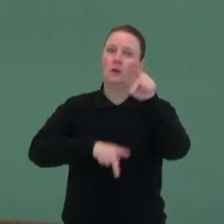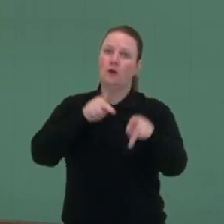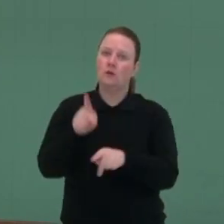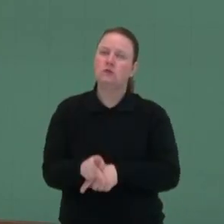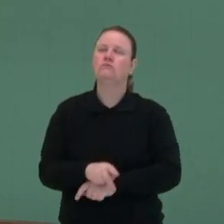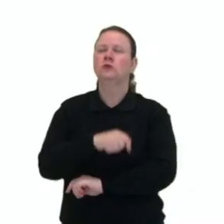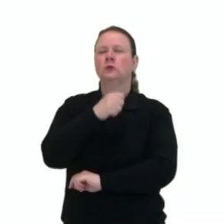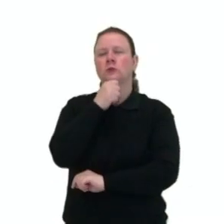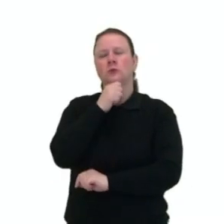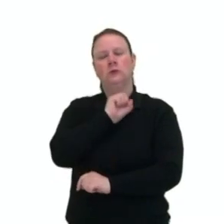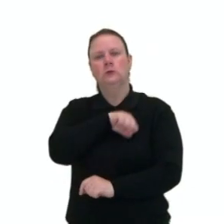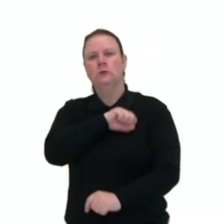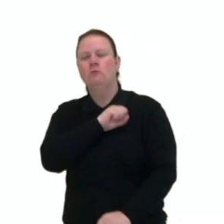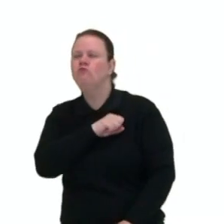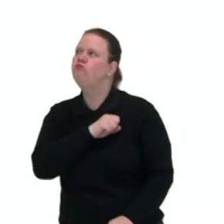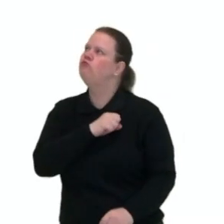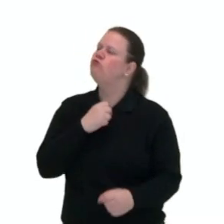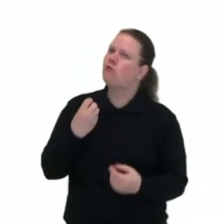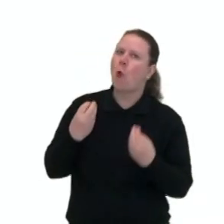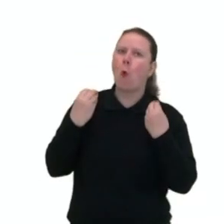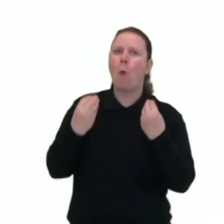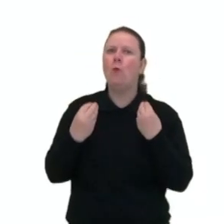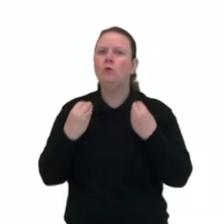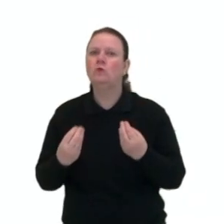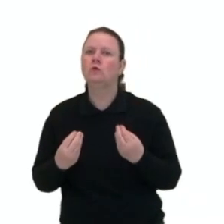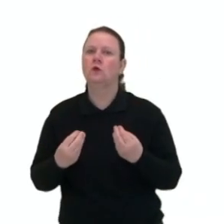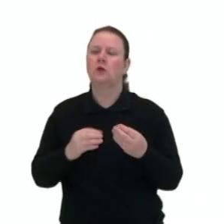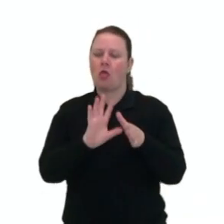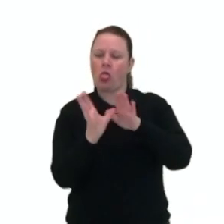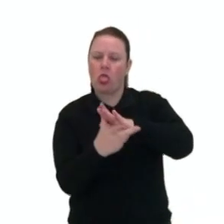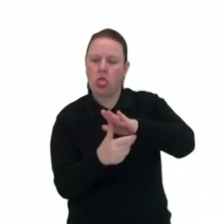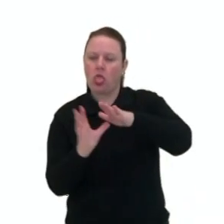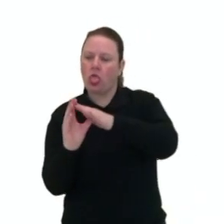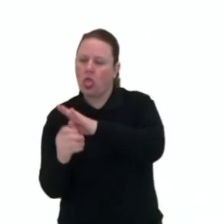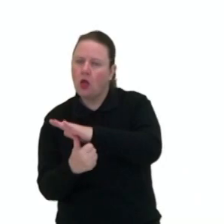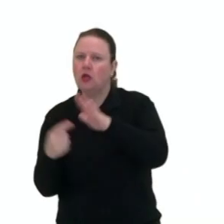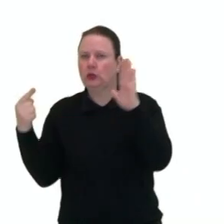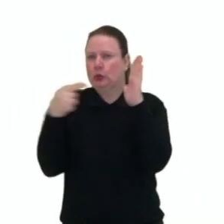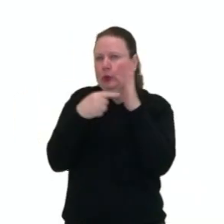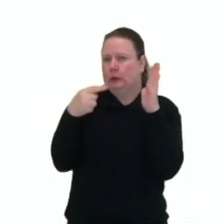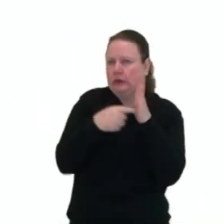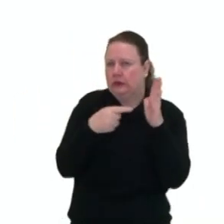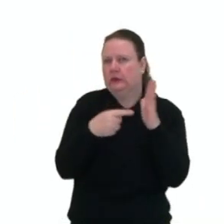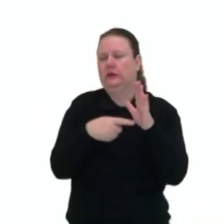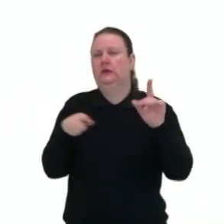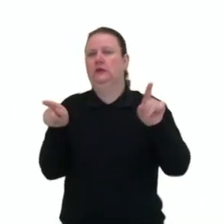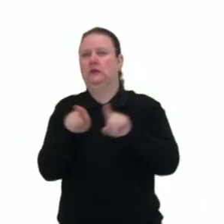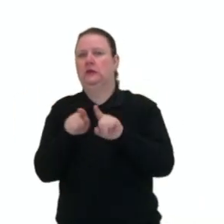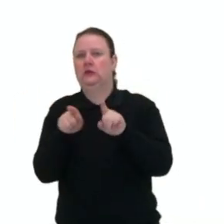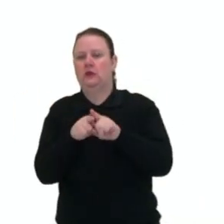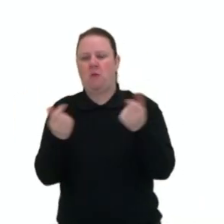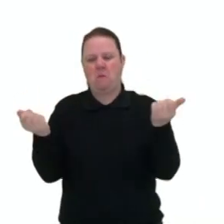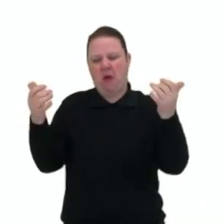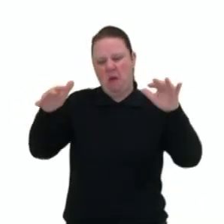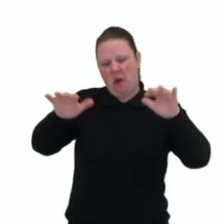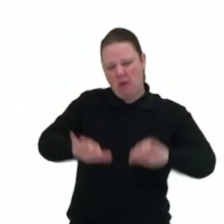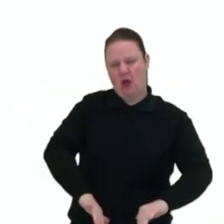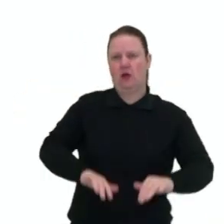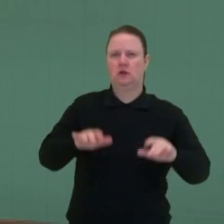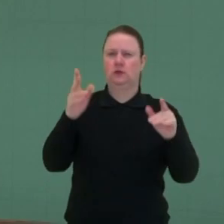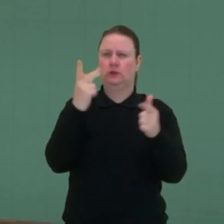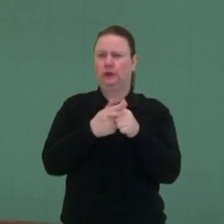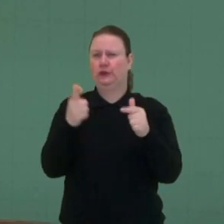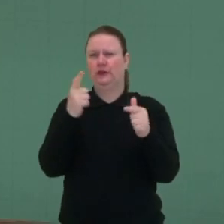bastante insatisfeita devido às seguidas denúncias de corrupção, envolvendo membros do governo, a inflação, crise